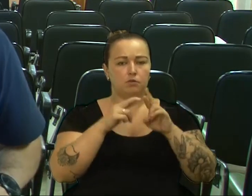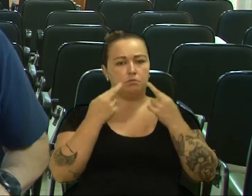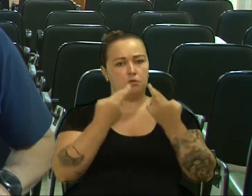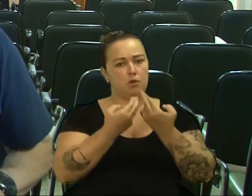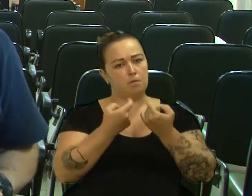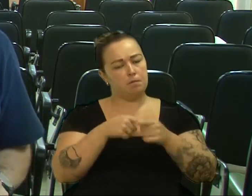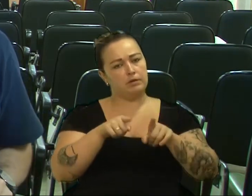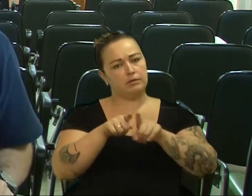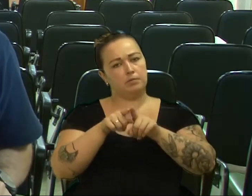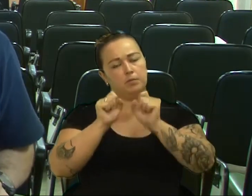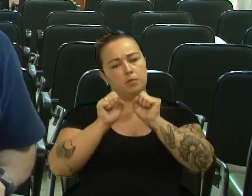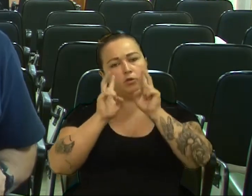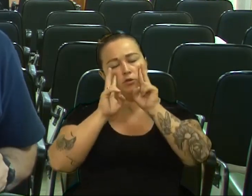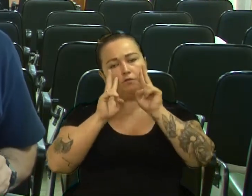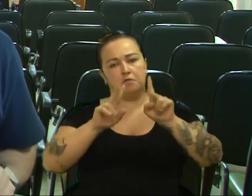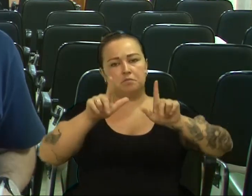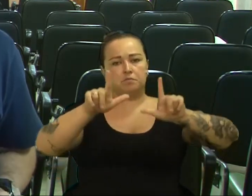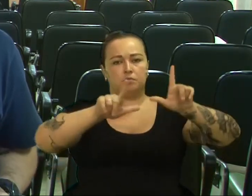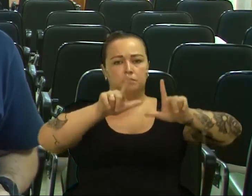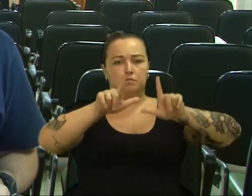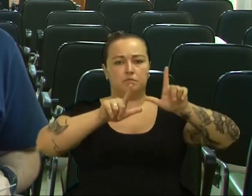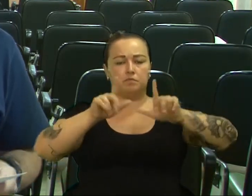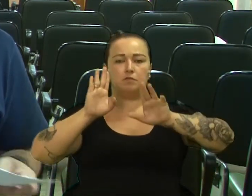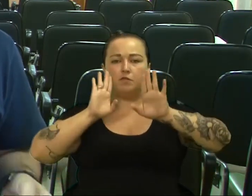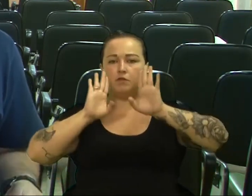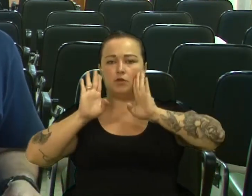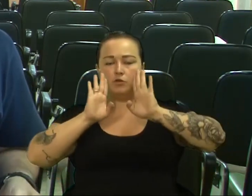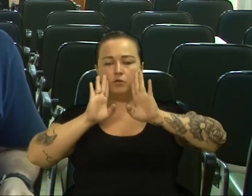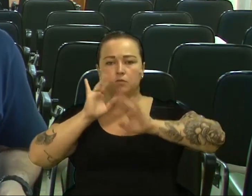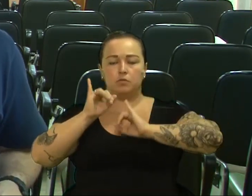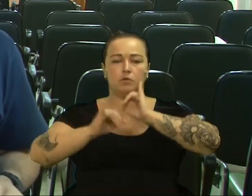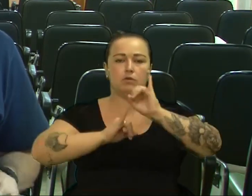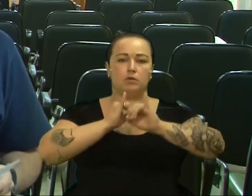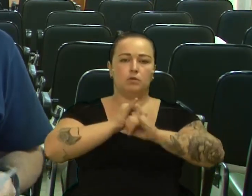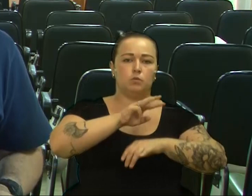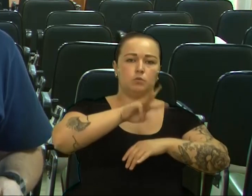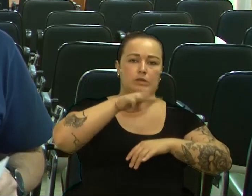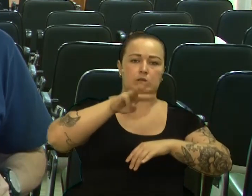também acompanhar através das nossas redes sociais, o site